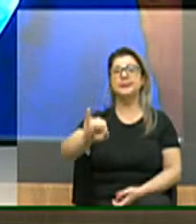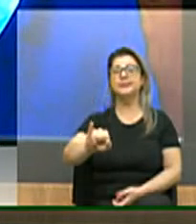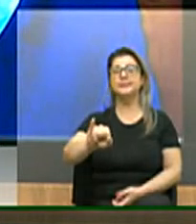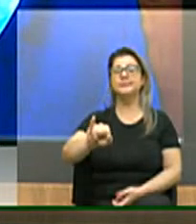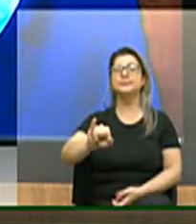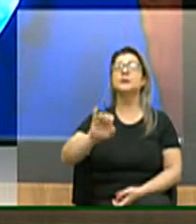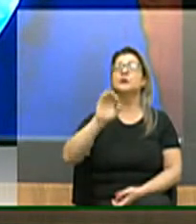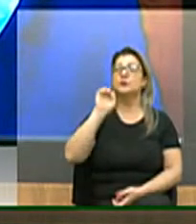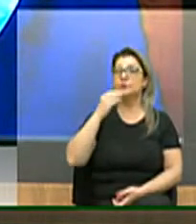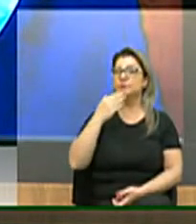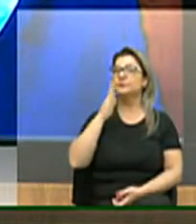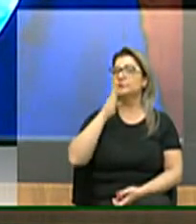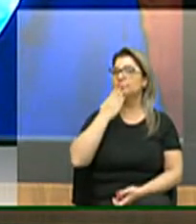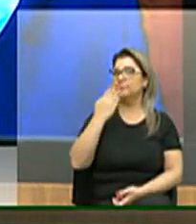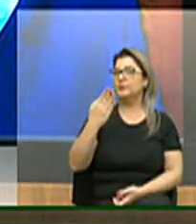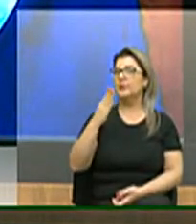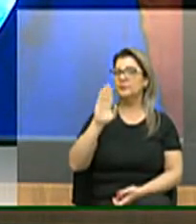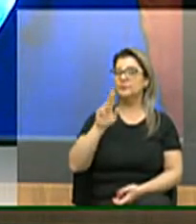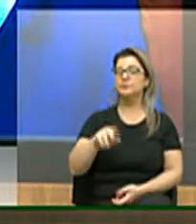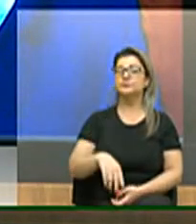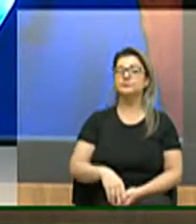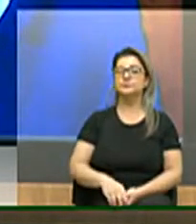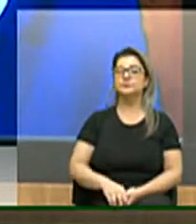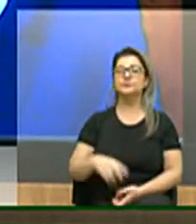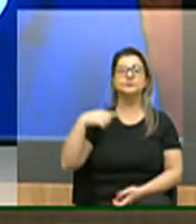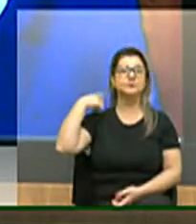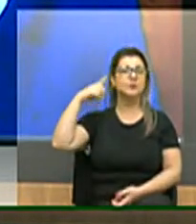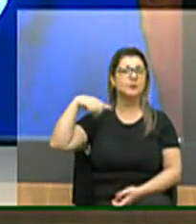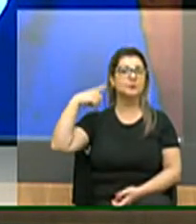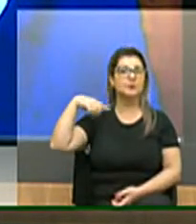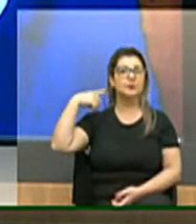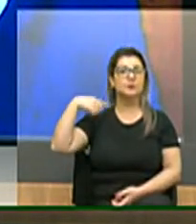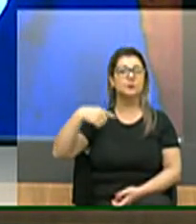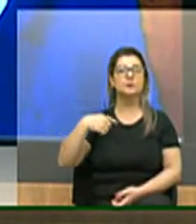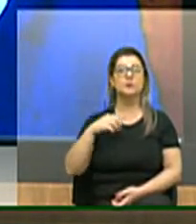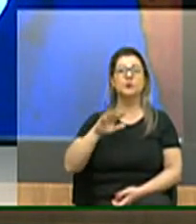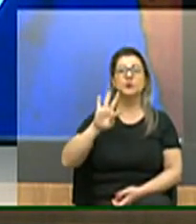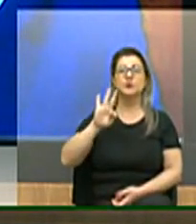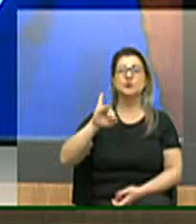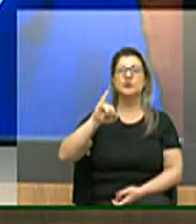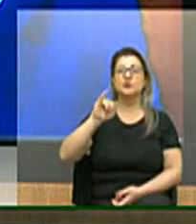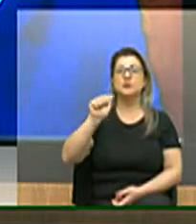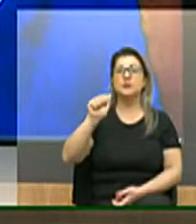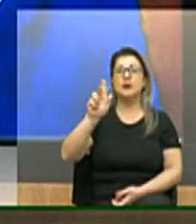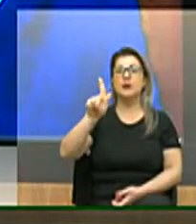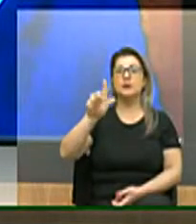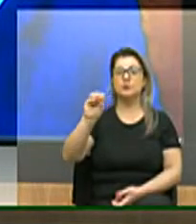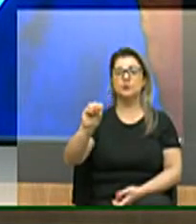Capuani, favorável. Favorável. Deputado Thiago Simon.